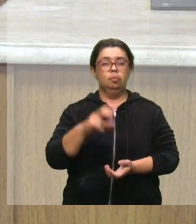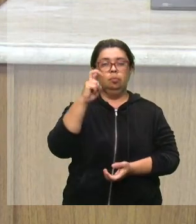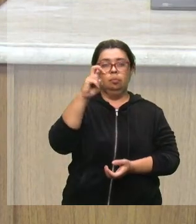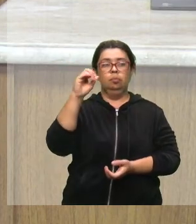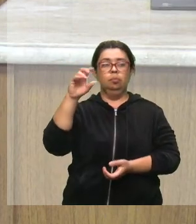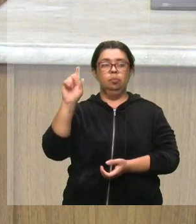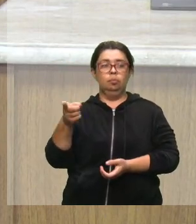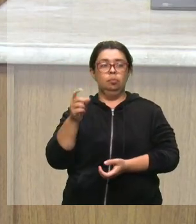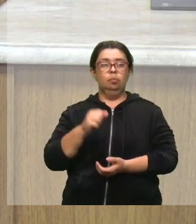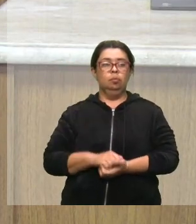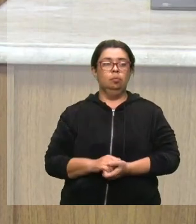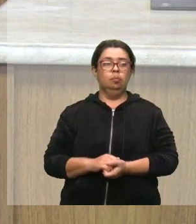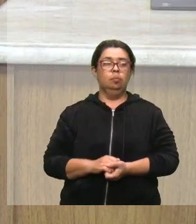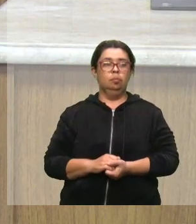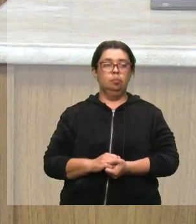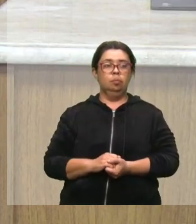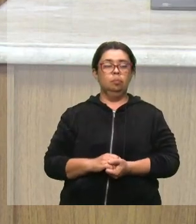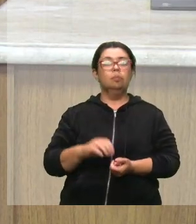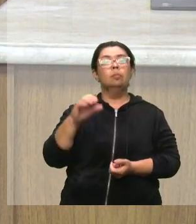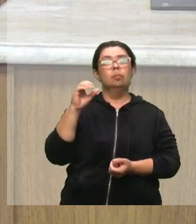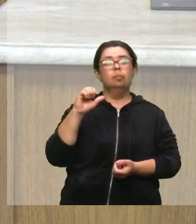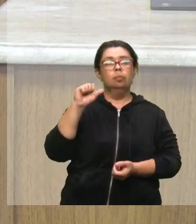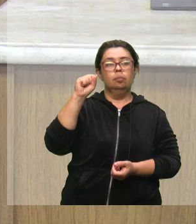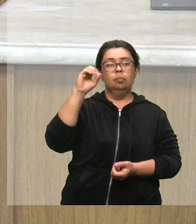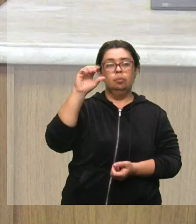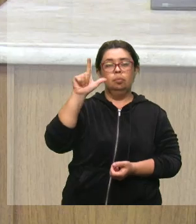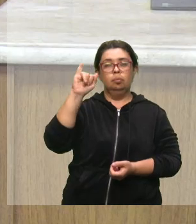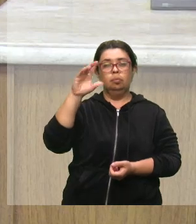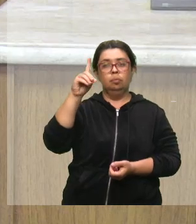é do Fundo Social de Solidariedade.